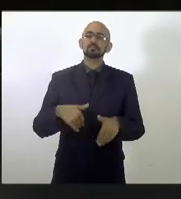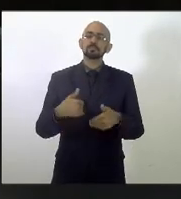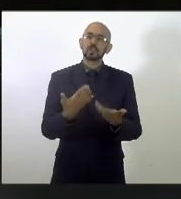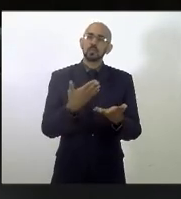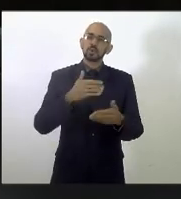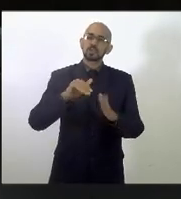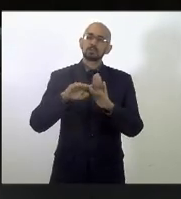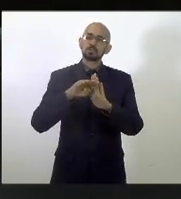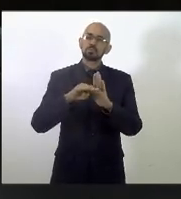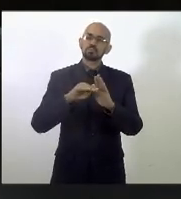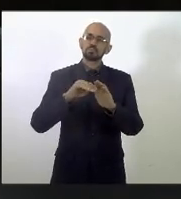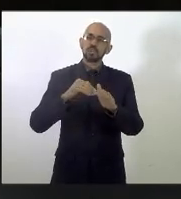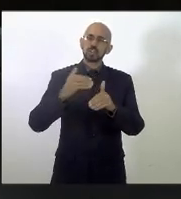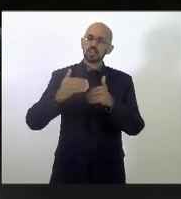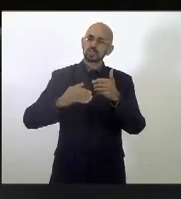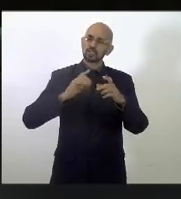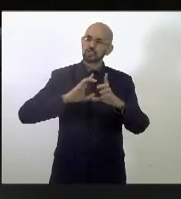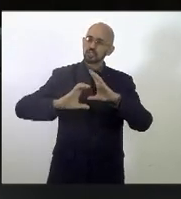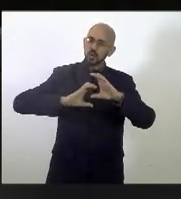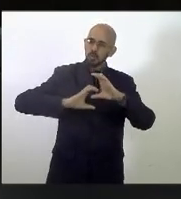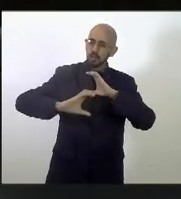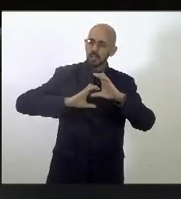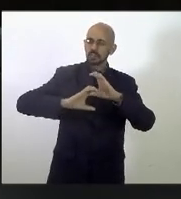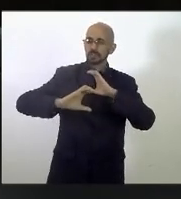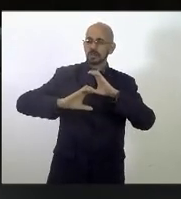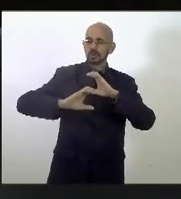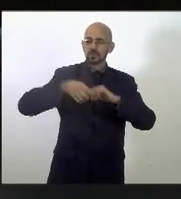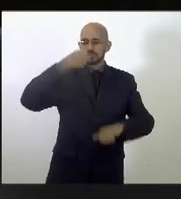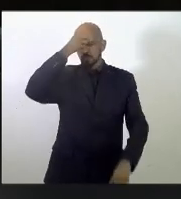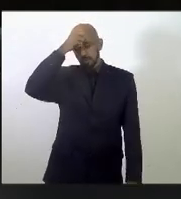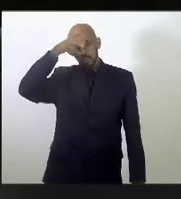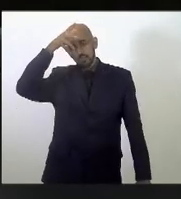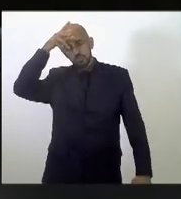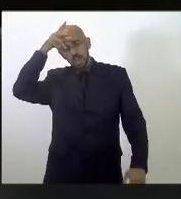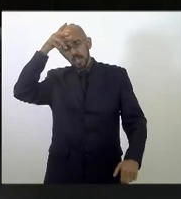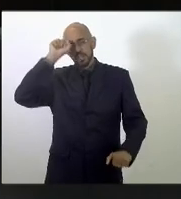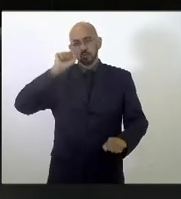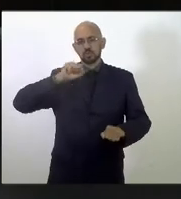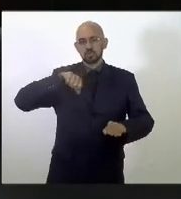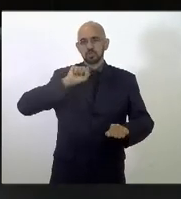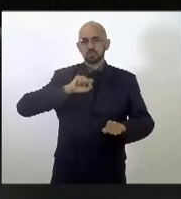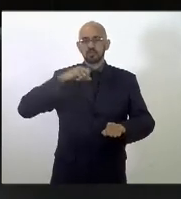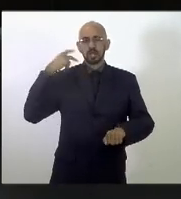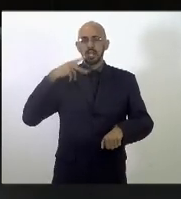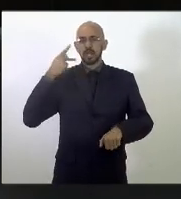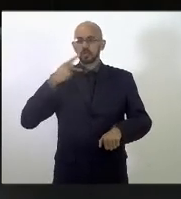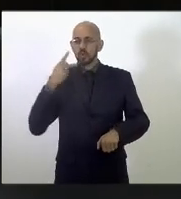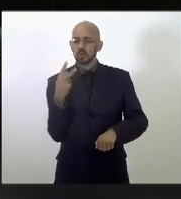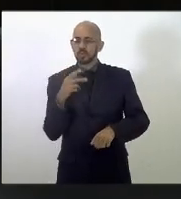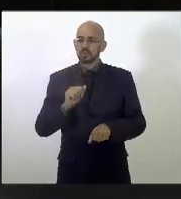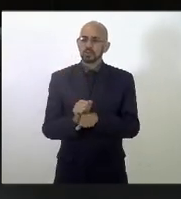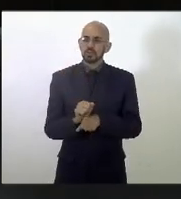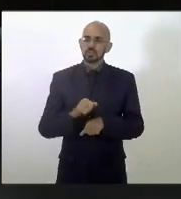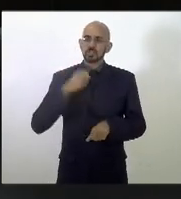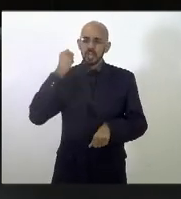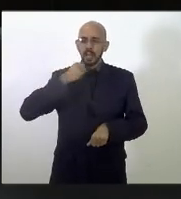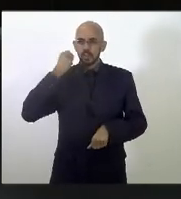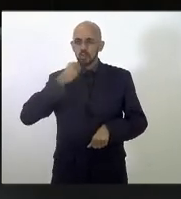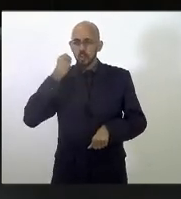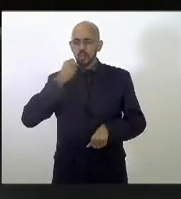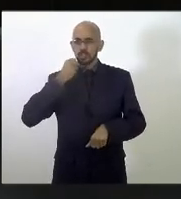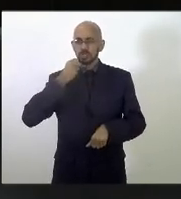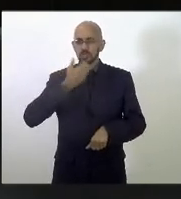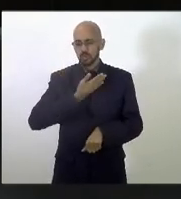processo de diálogo de vereadores, prefeitos, poderes, deputados federais, estaduais, nossos senadores, governo